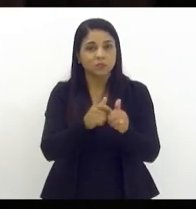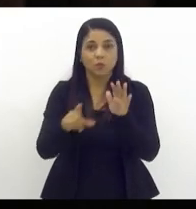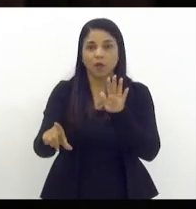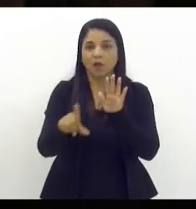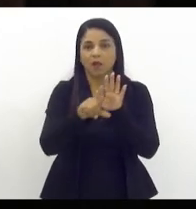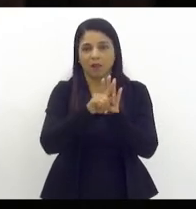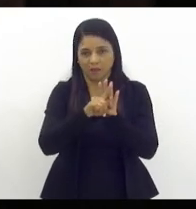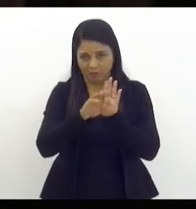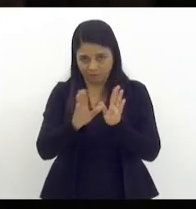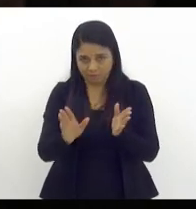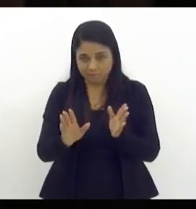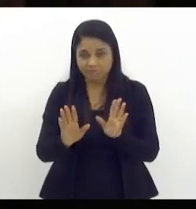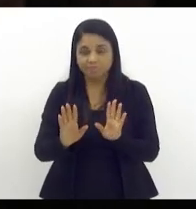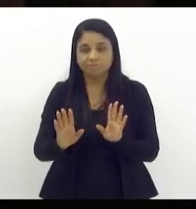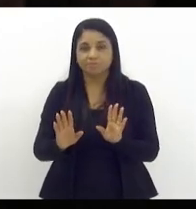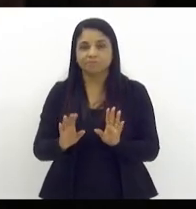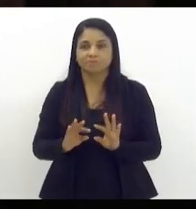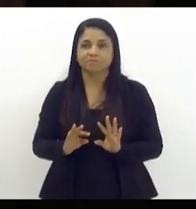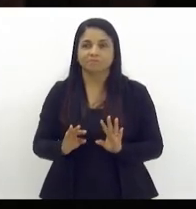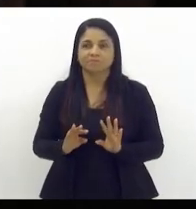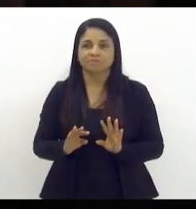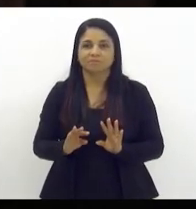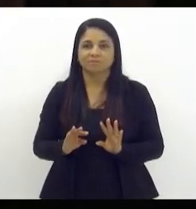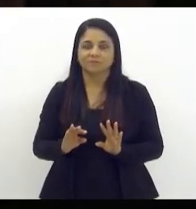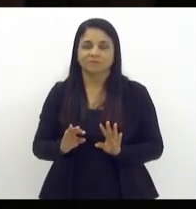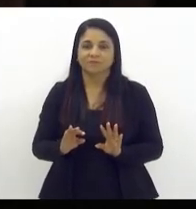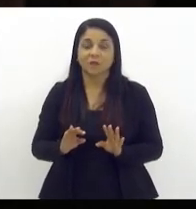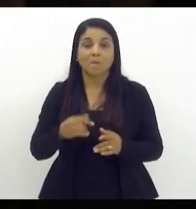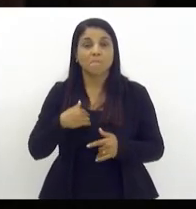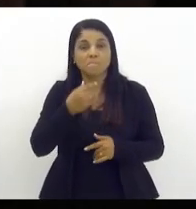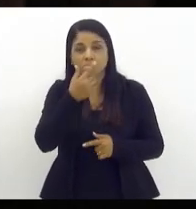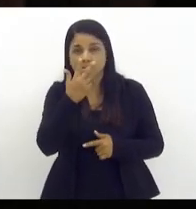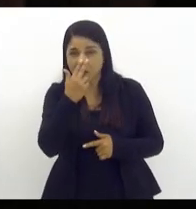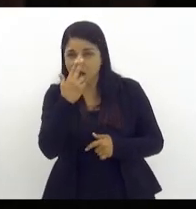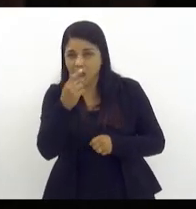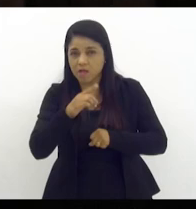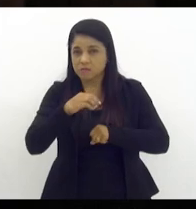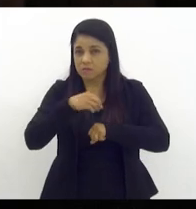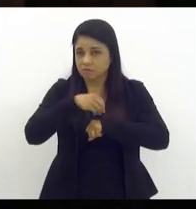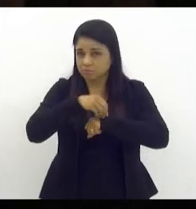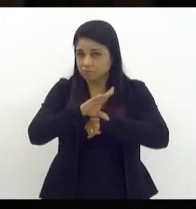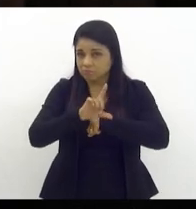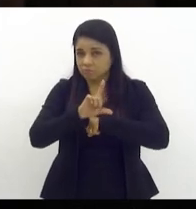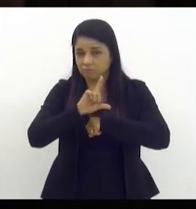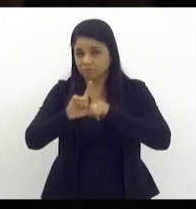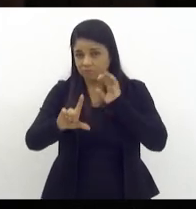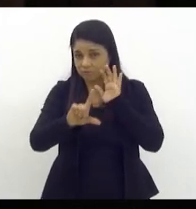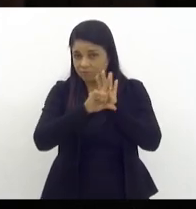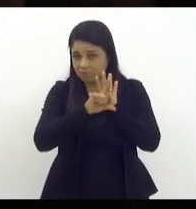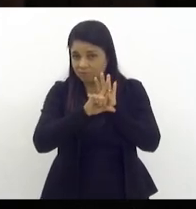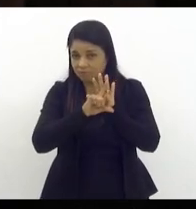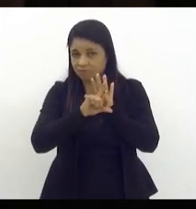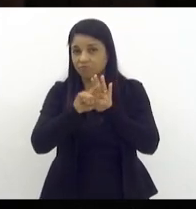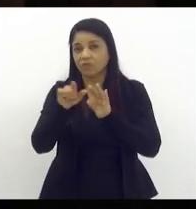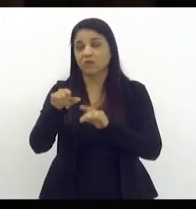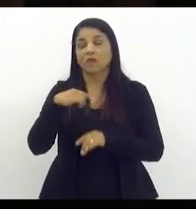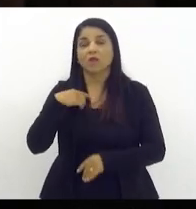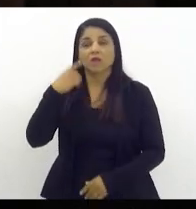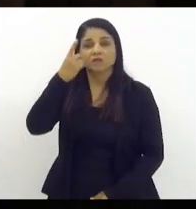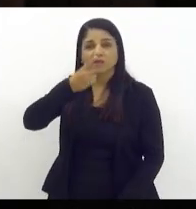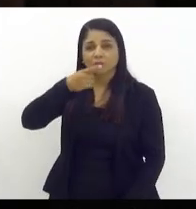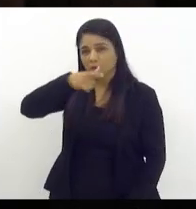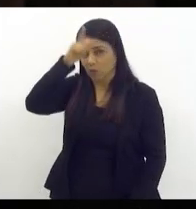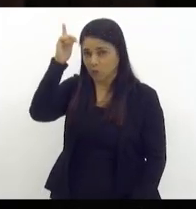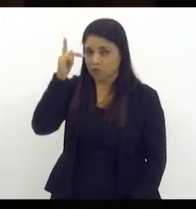Então, realmente, me parece que essa indicação legislativa, deputado Luiz Paulo, Vossa Excelência vai falar logo